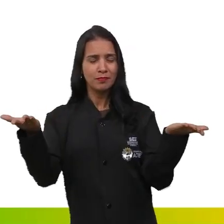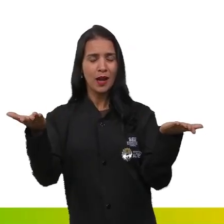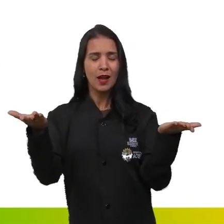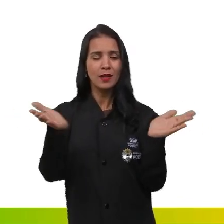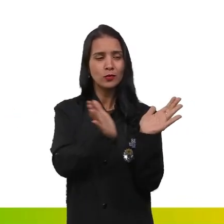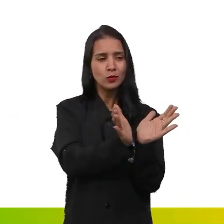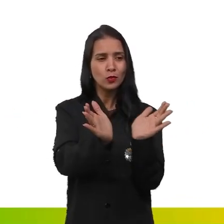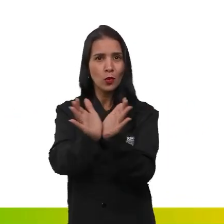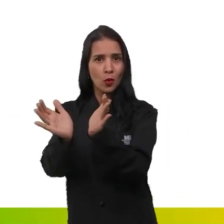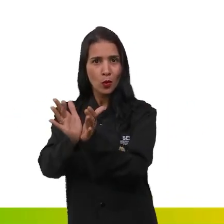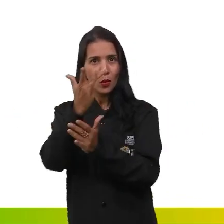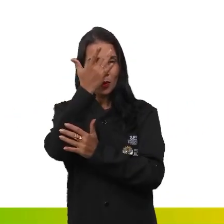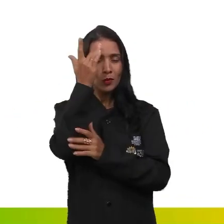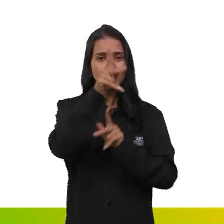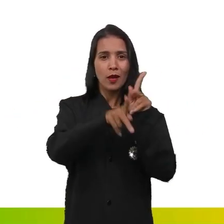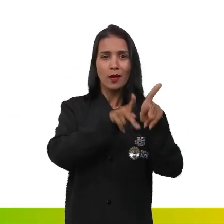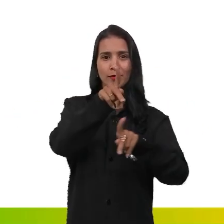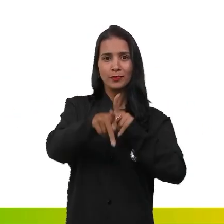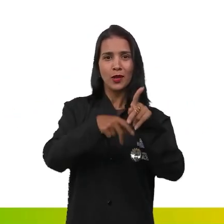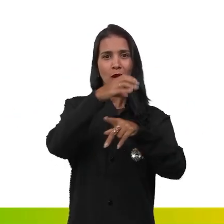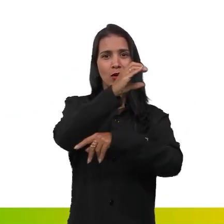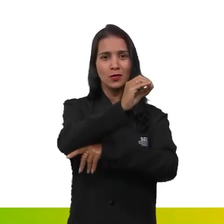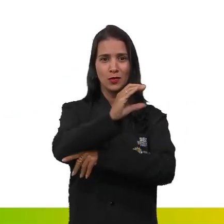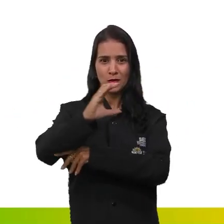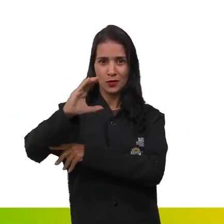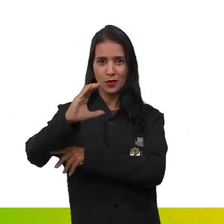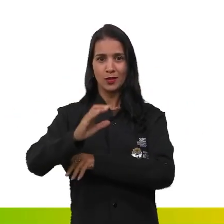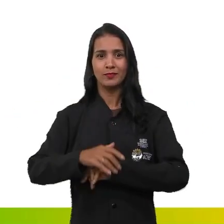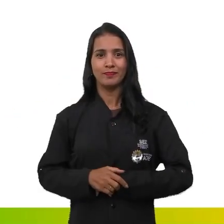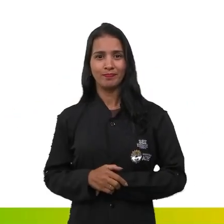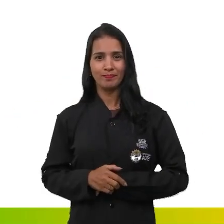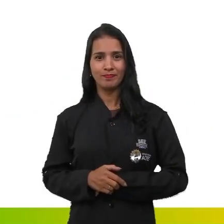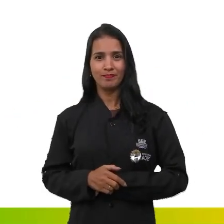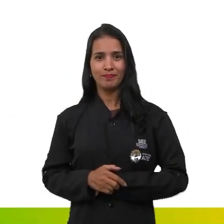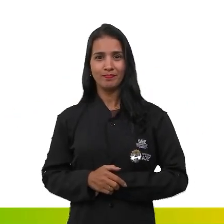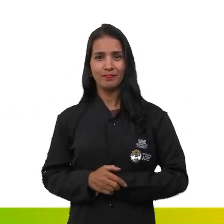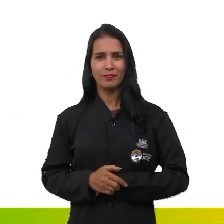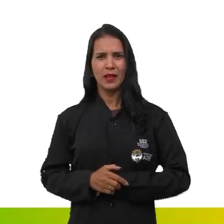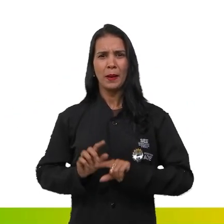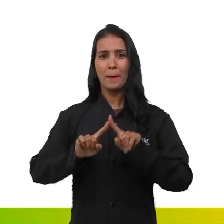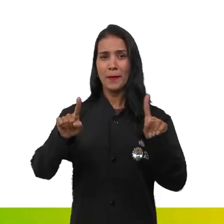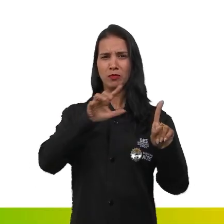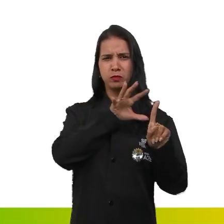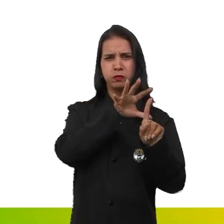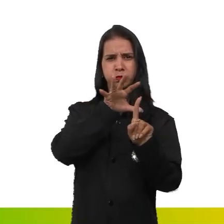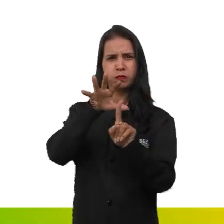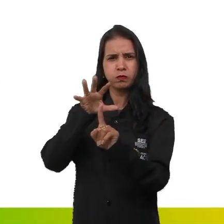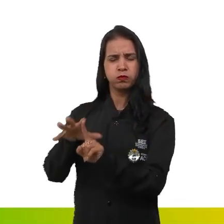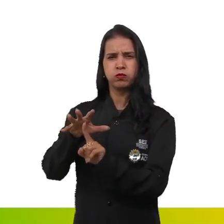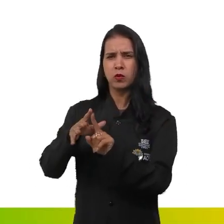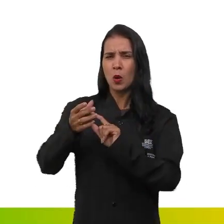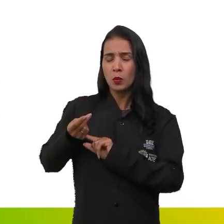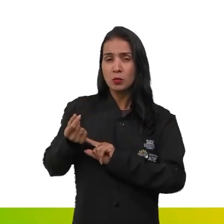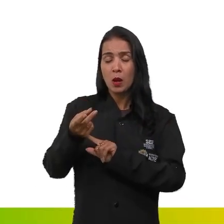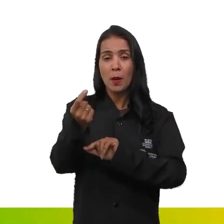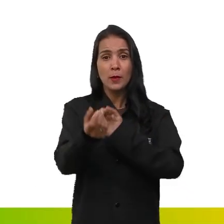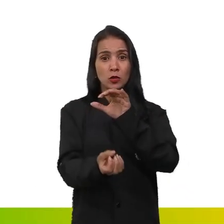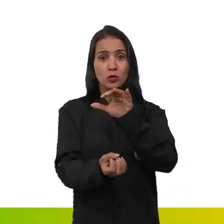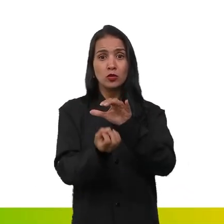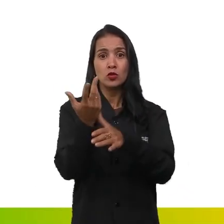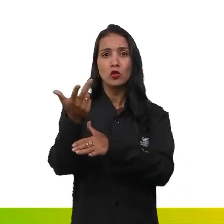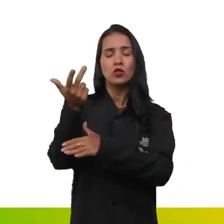ocidental. Sua influência mútua criou um legado cultural extraordinário que